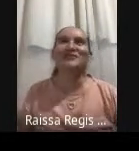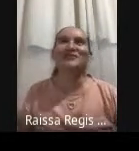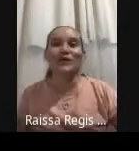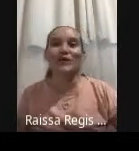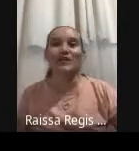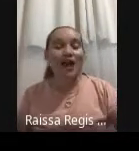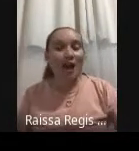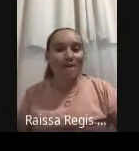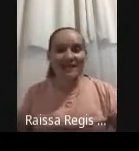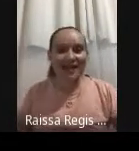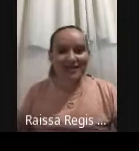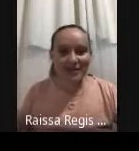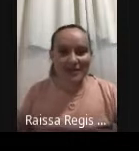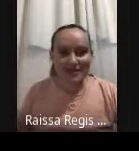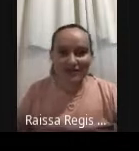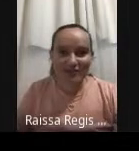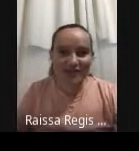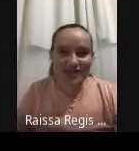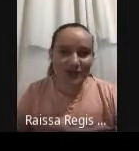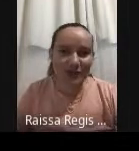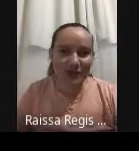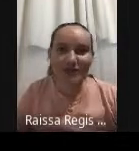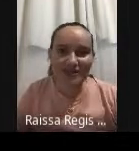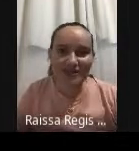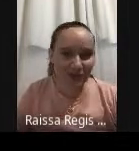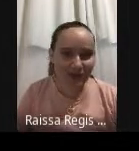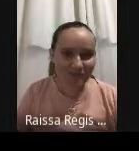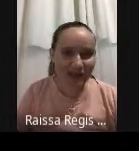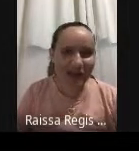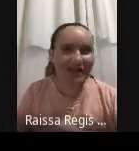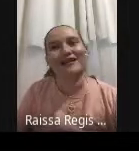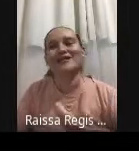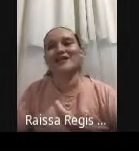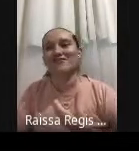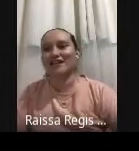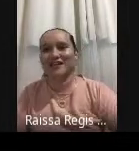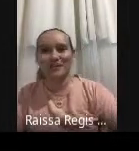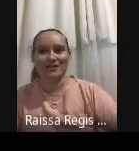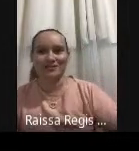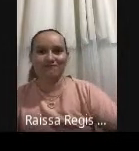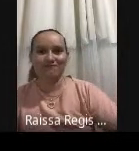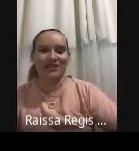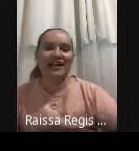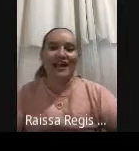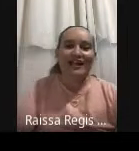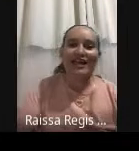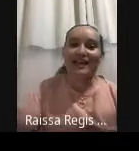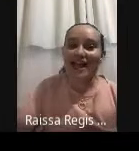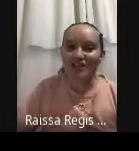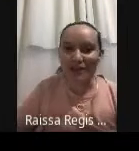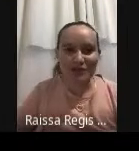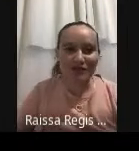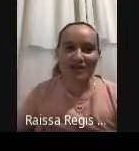outras línguas. Mas na Libras, vocês acham que é possível escrever em Libras? Quem